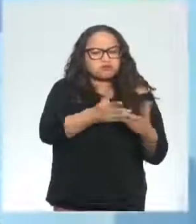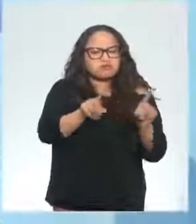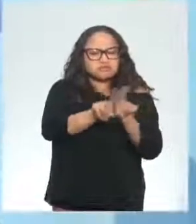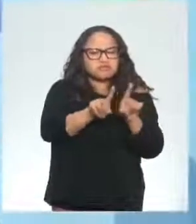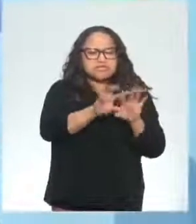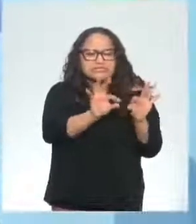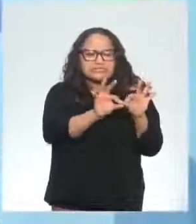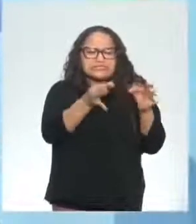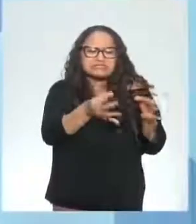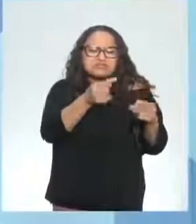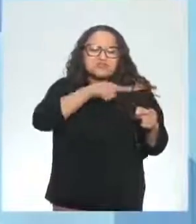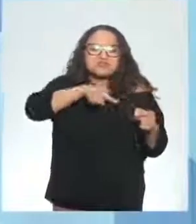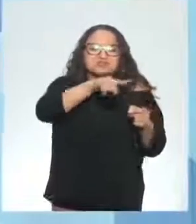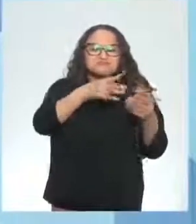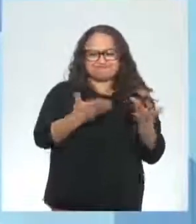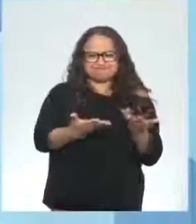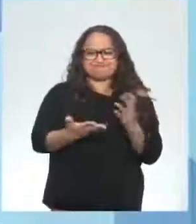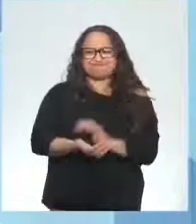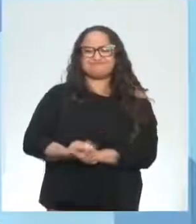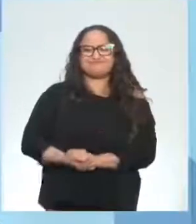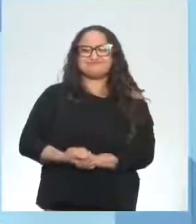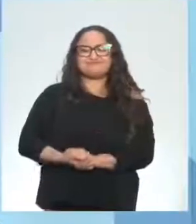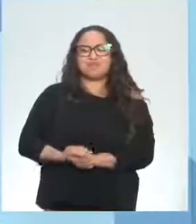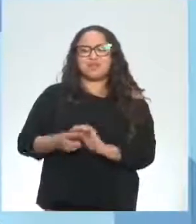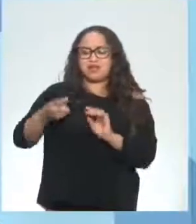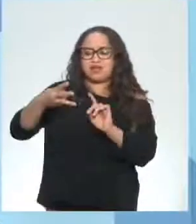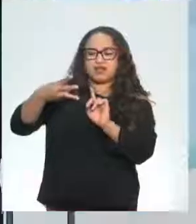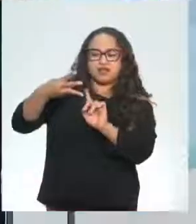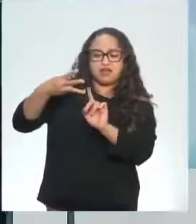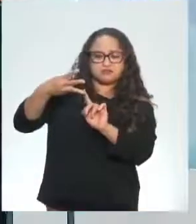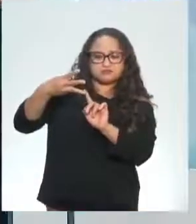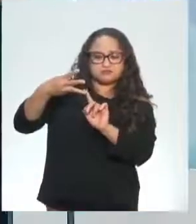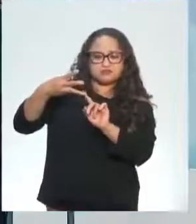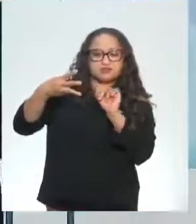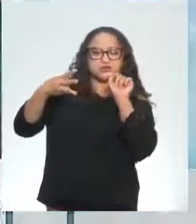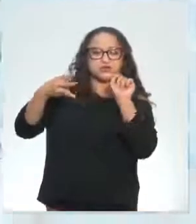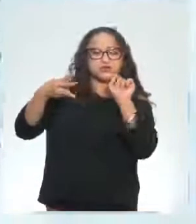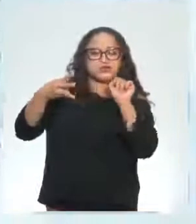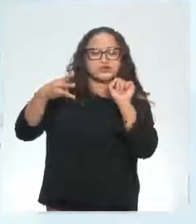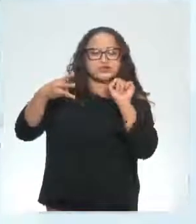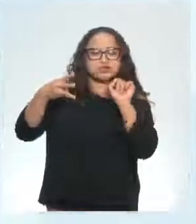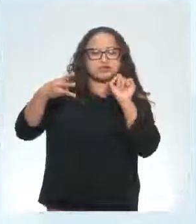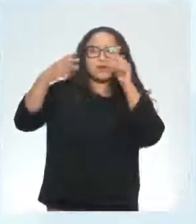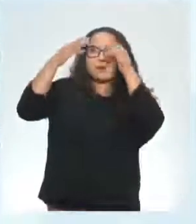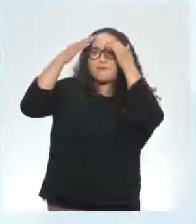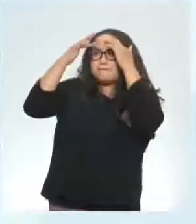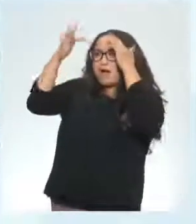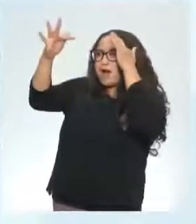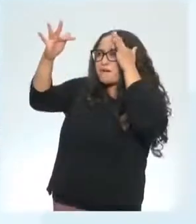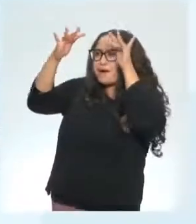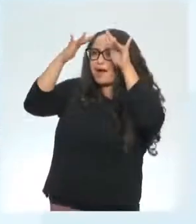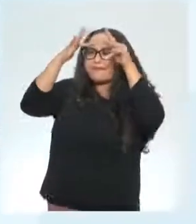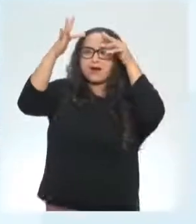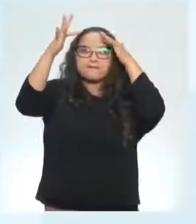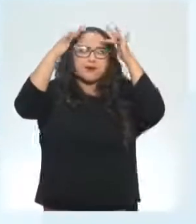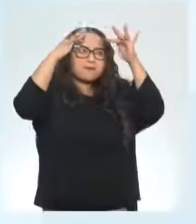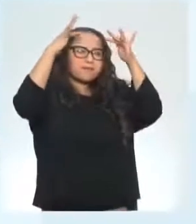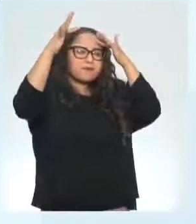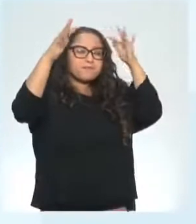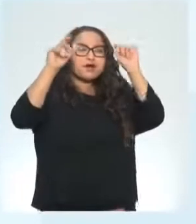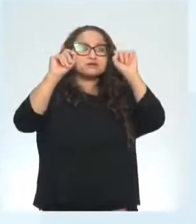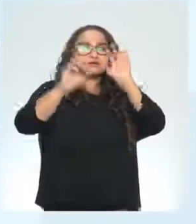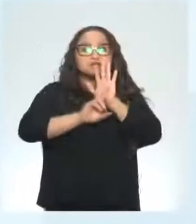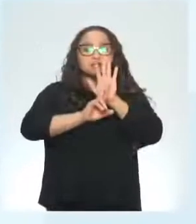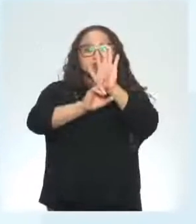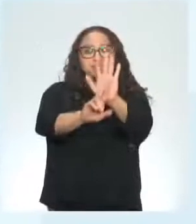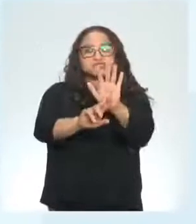Sintetizar ali, tá bom? E agora vamos para a terceira dimensão, que seria a dimensão imagética. A imagética, né, representa sob